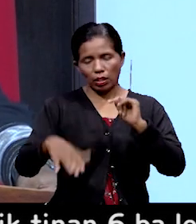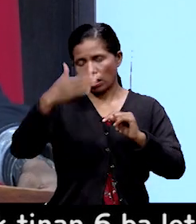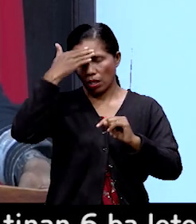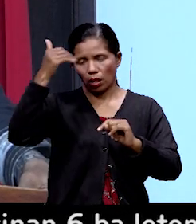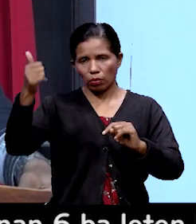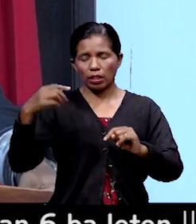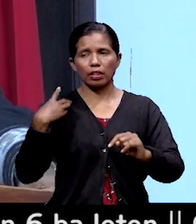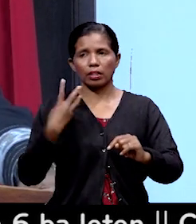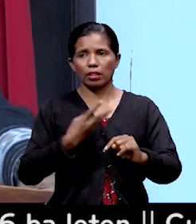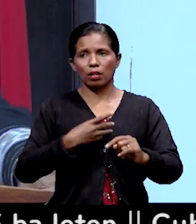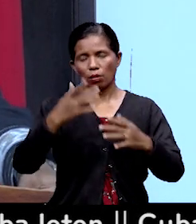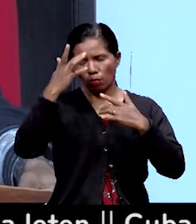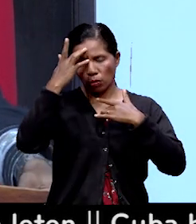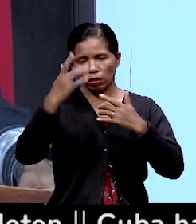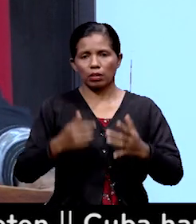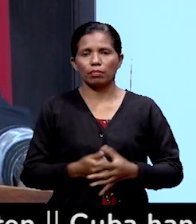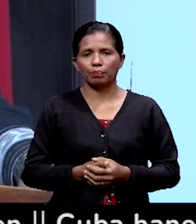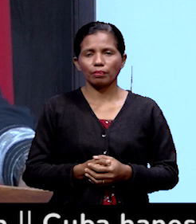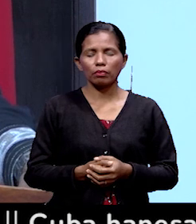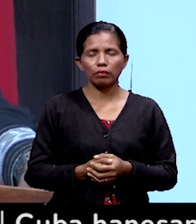mora sira né, realmente